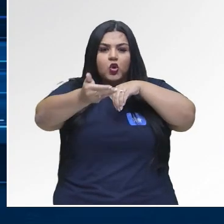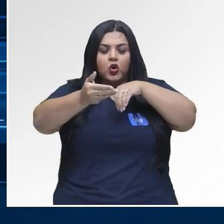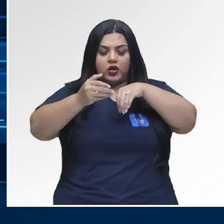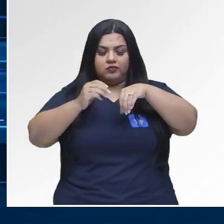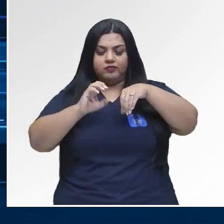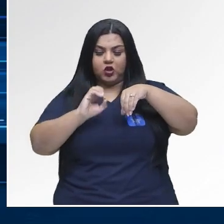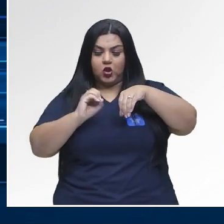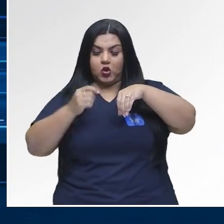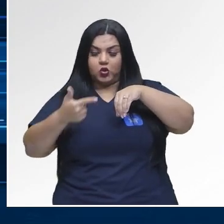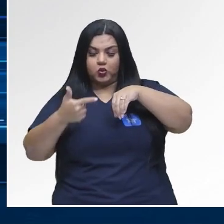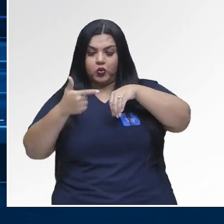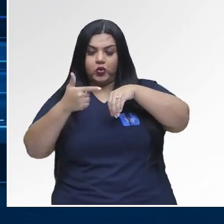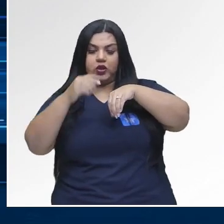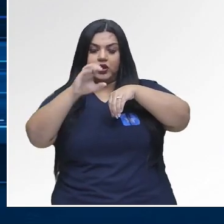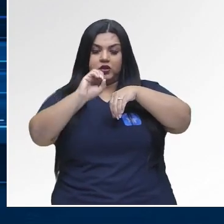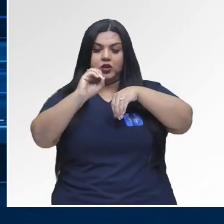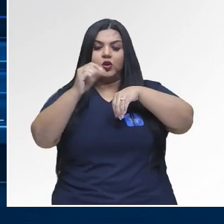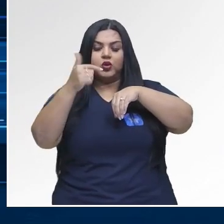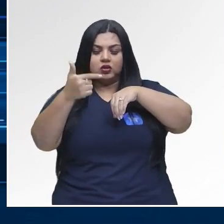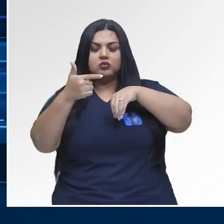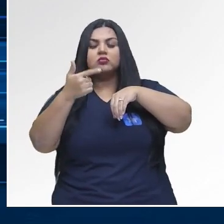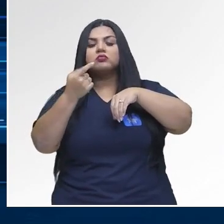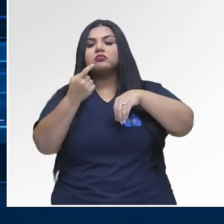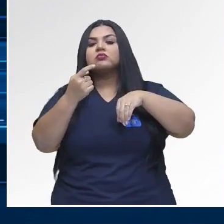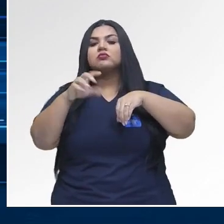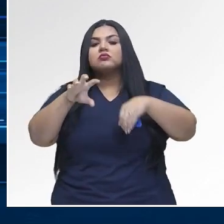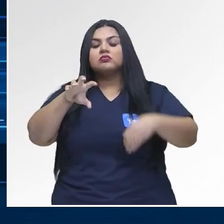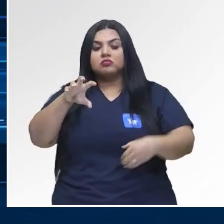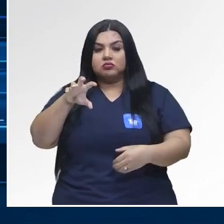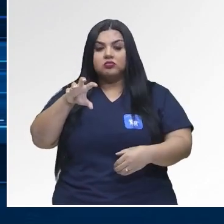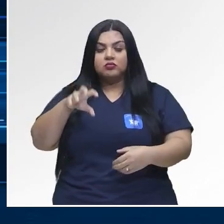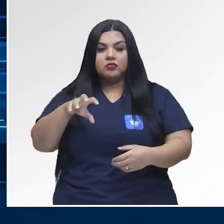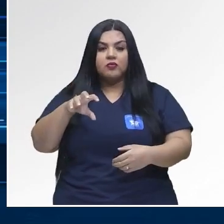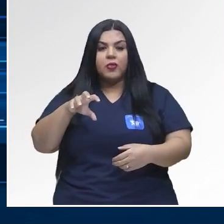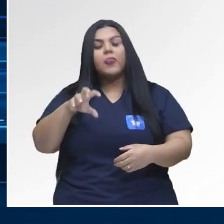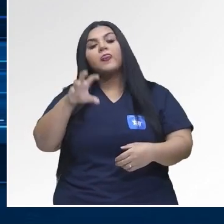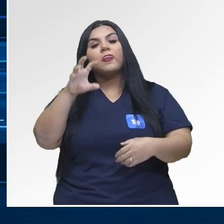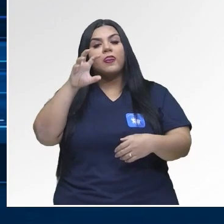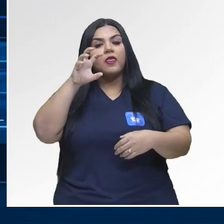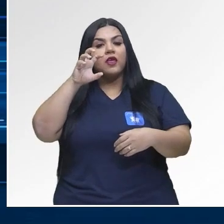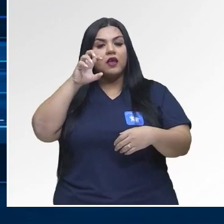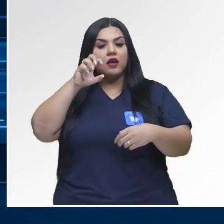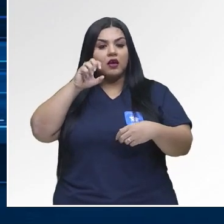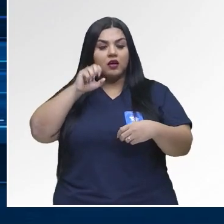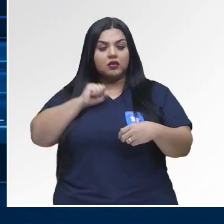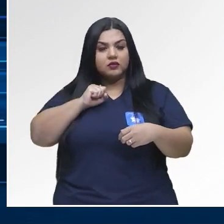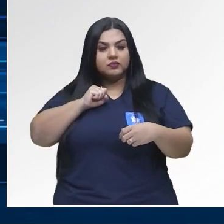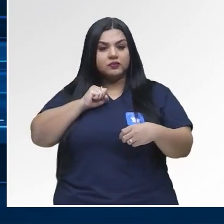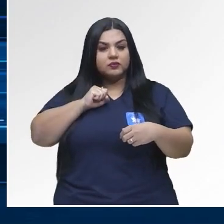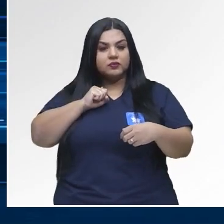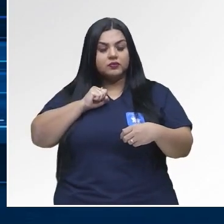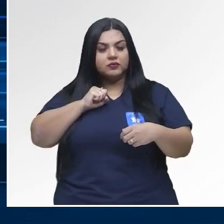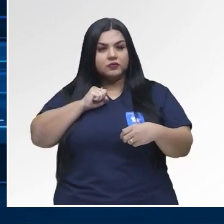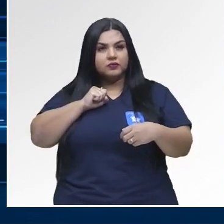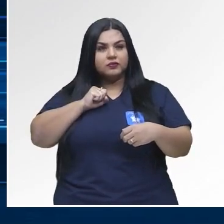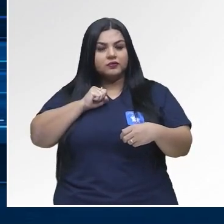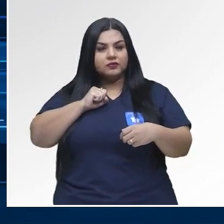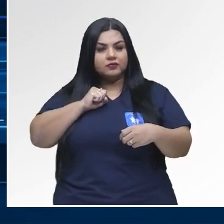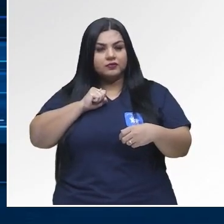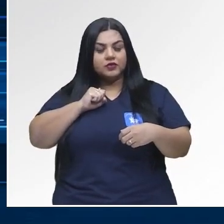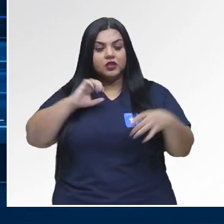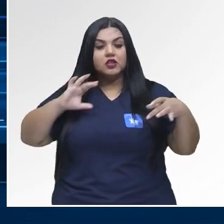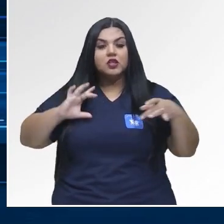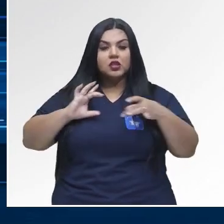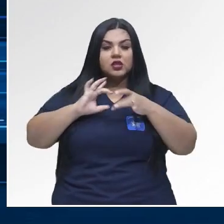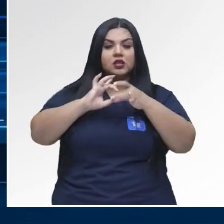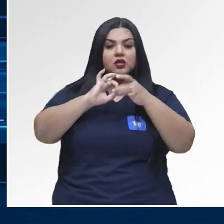o que vai acontecer? Quando nós inspirarmos, os alvéolos pulmonares vão se ligar, na